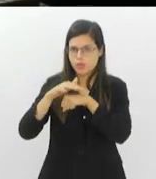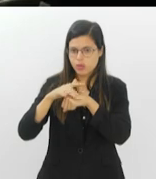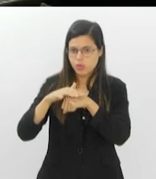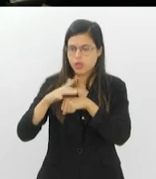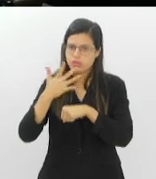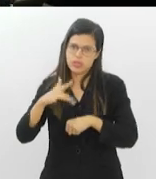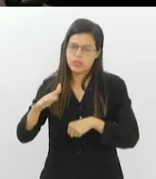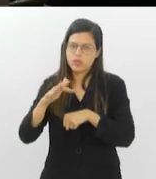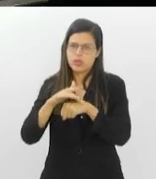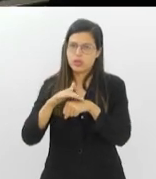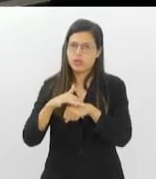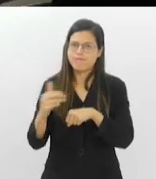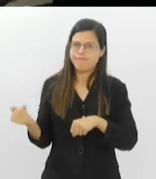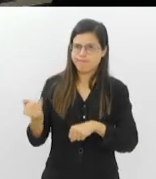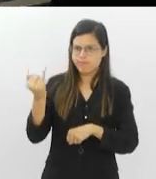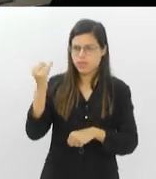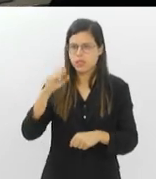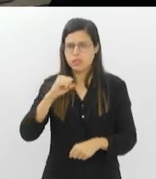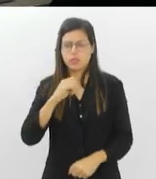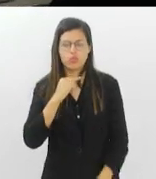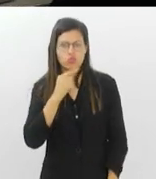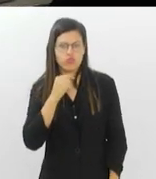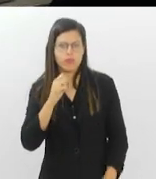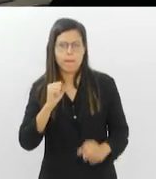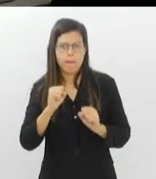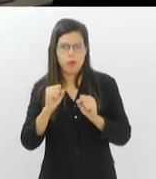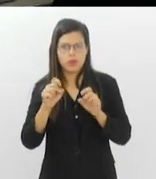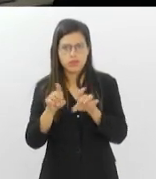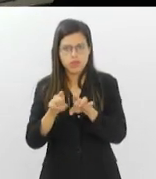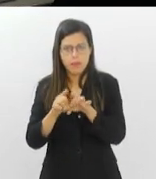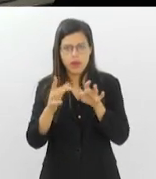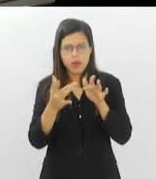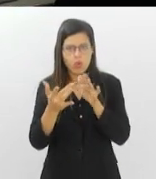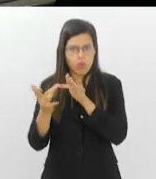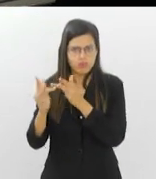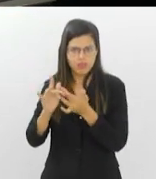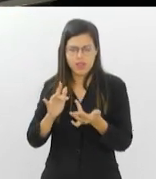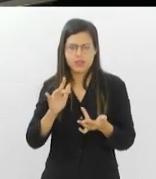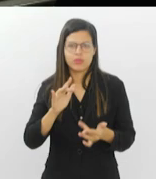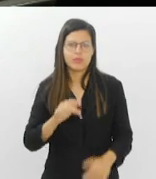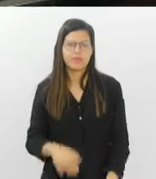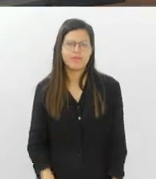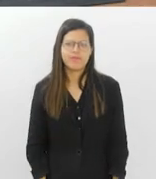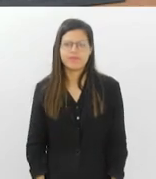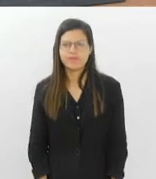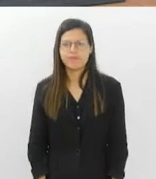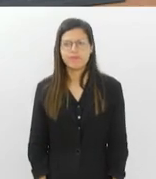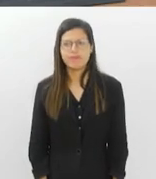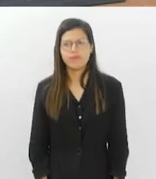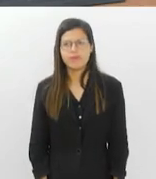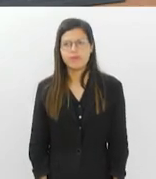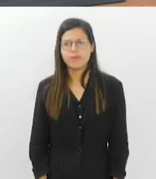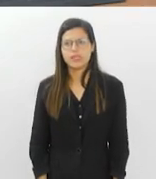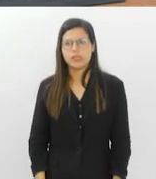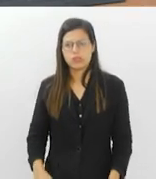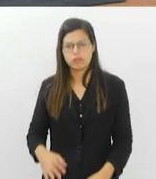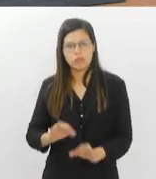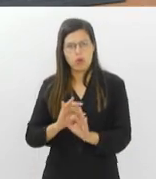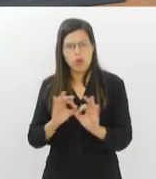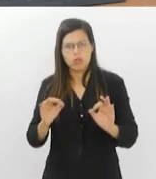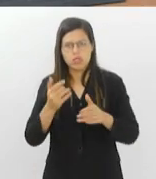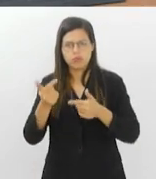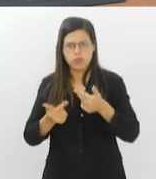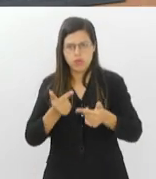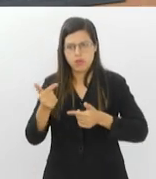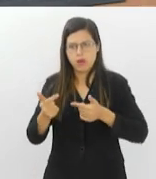E aí, quem tiver alguma dúvida também pode entrar em contato com a APAE Rio. Voltamos ao estúdio. Excelente trabalho, né, Flávia, que a